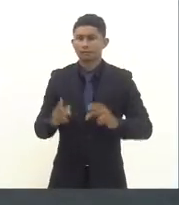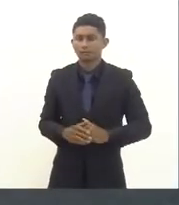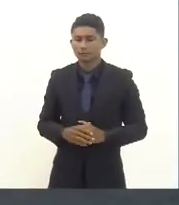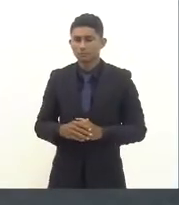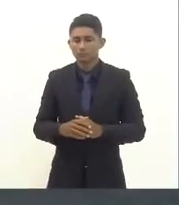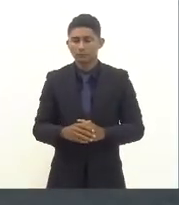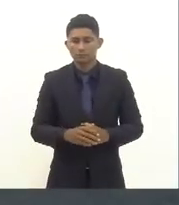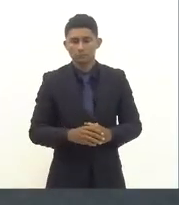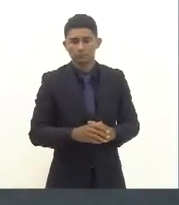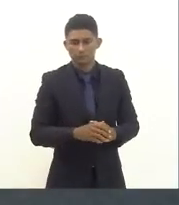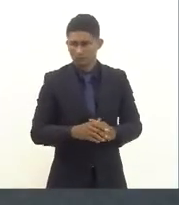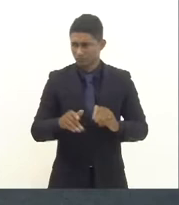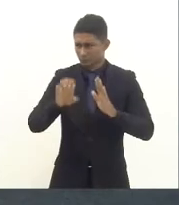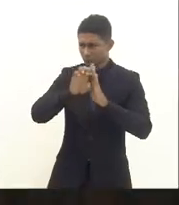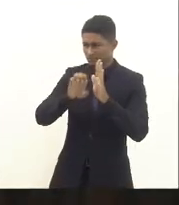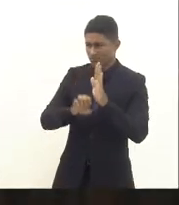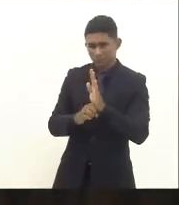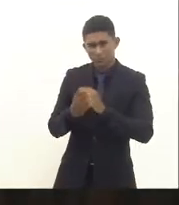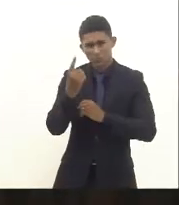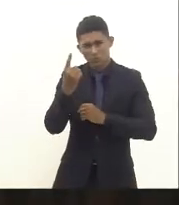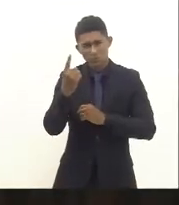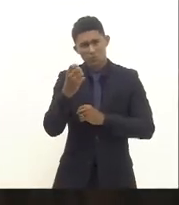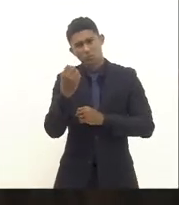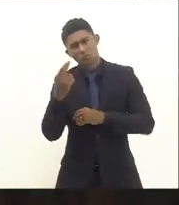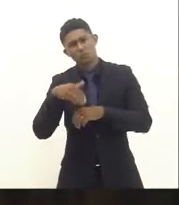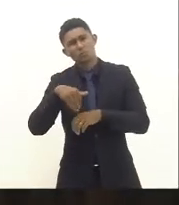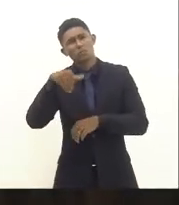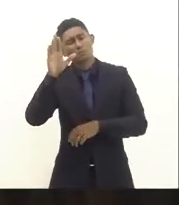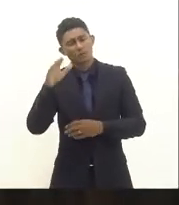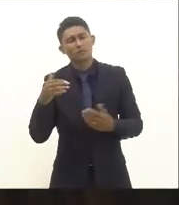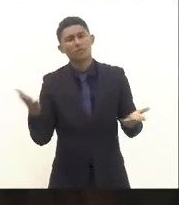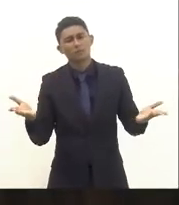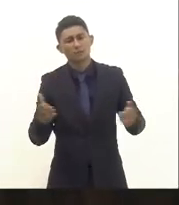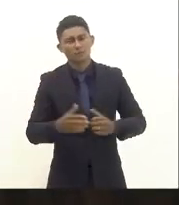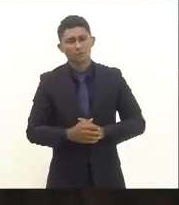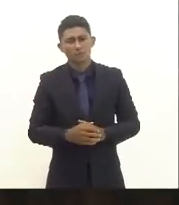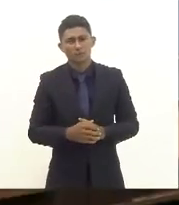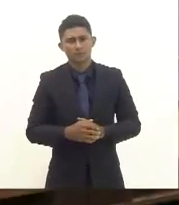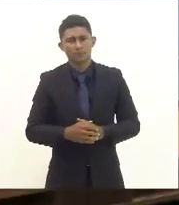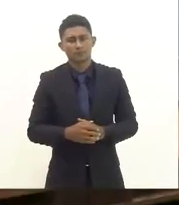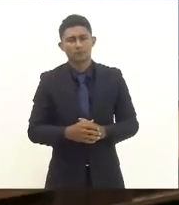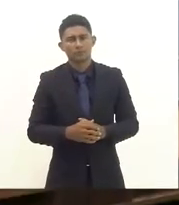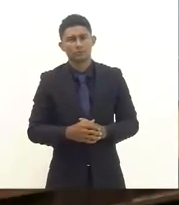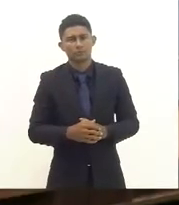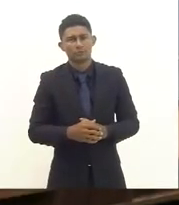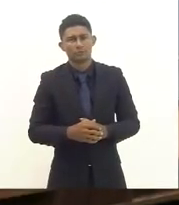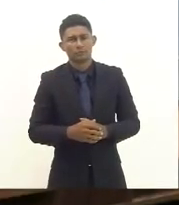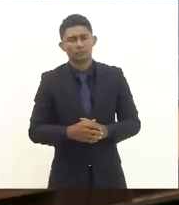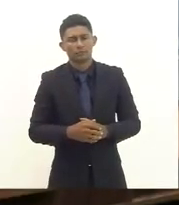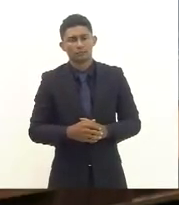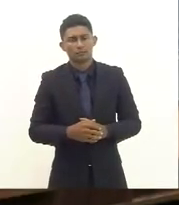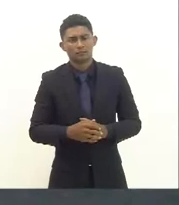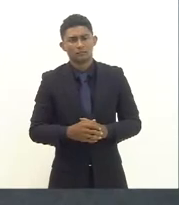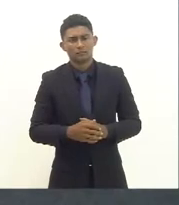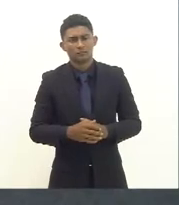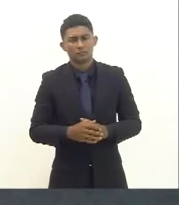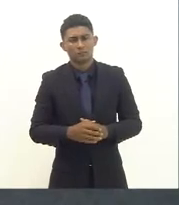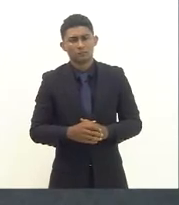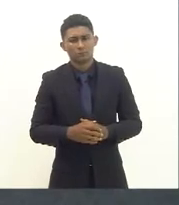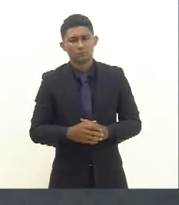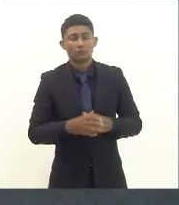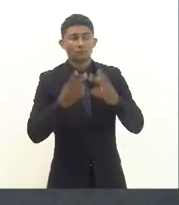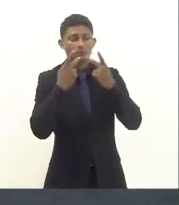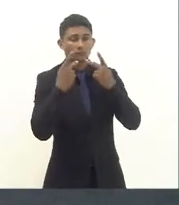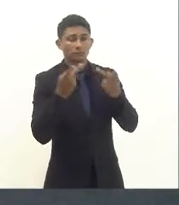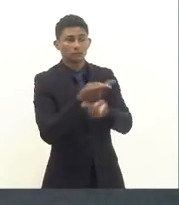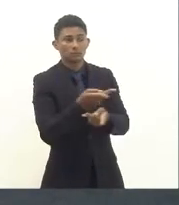atendendo além dessa da deputada oque é o rock se o presidente quero deixar